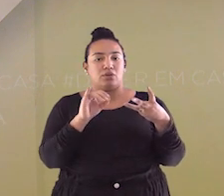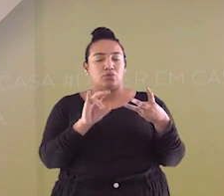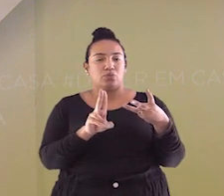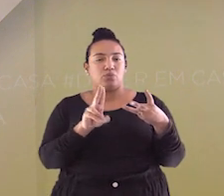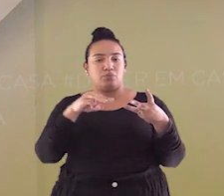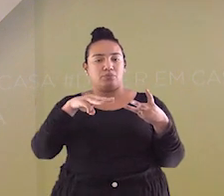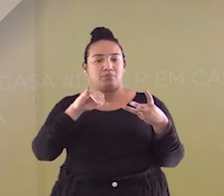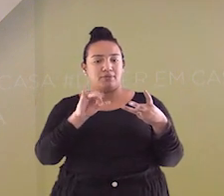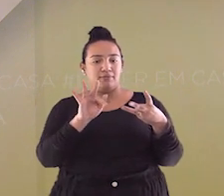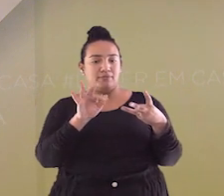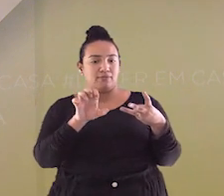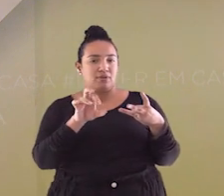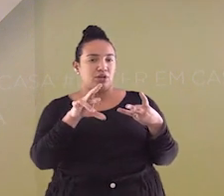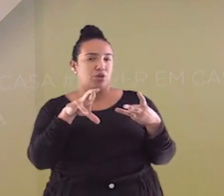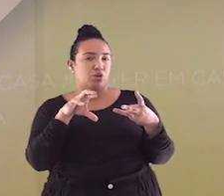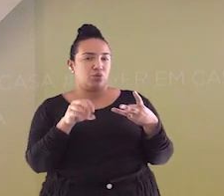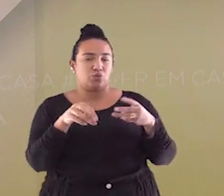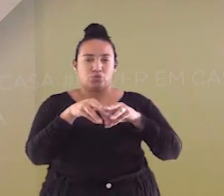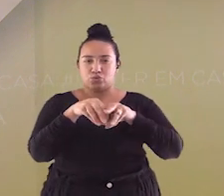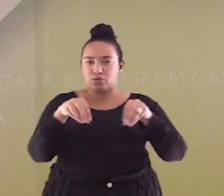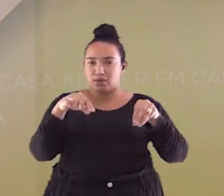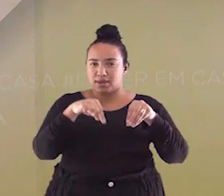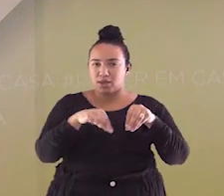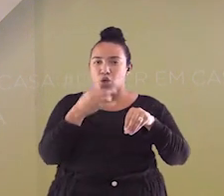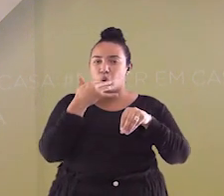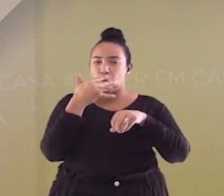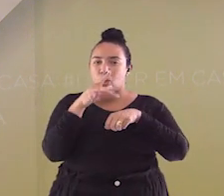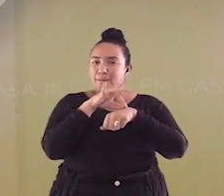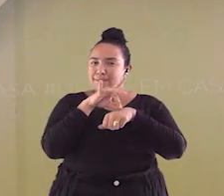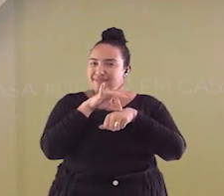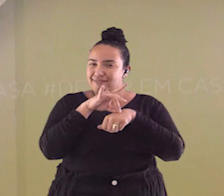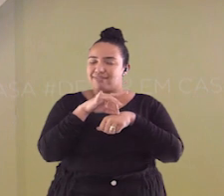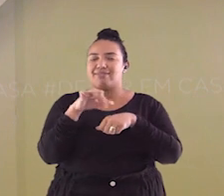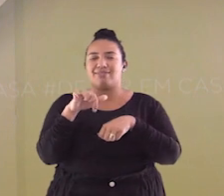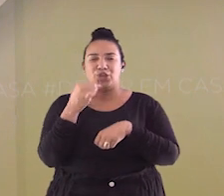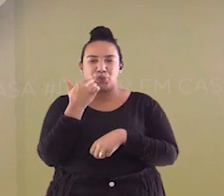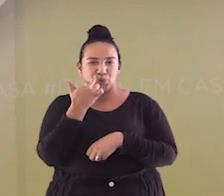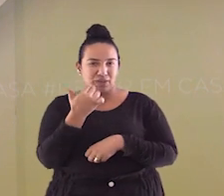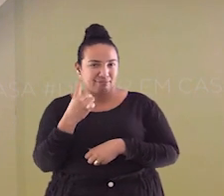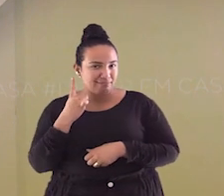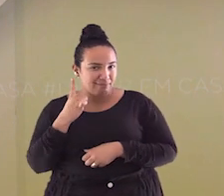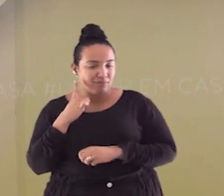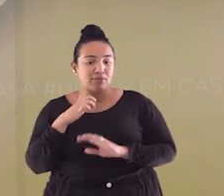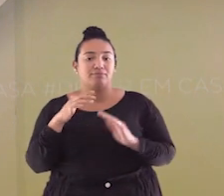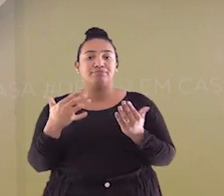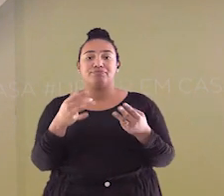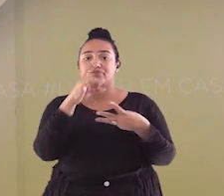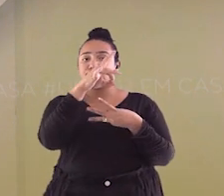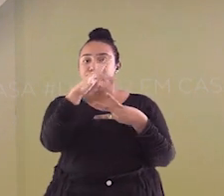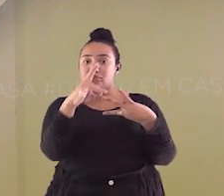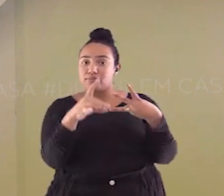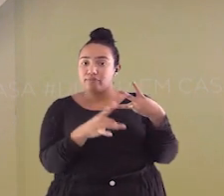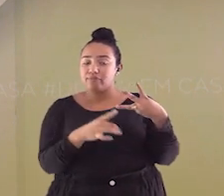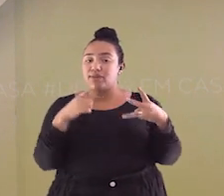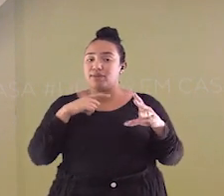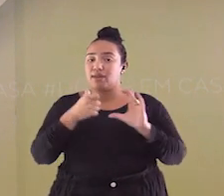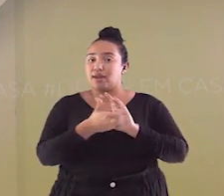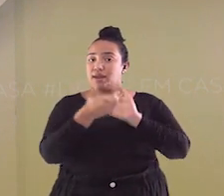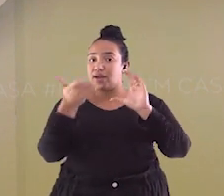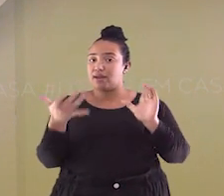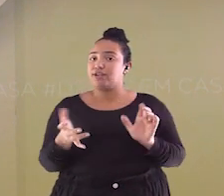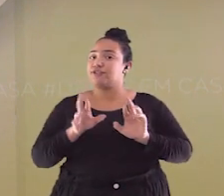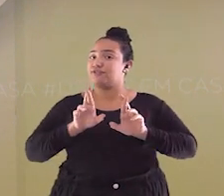aqui, que a gente chama de solo preto, um solo rico em nutrientes. Cada um desses solos apresenta uma característica